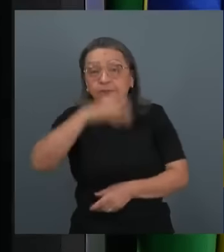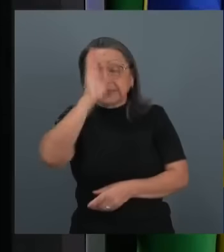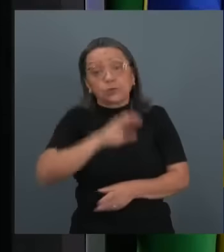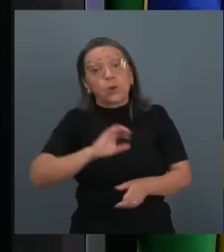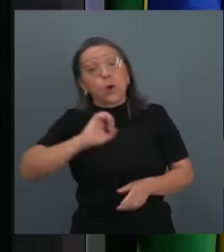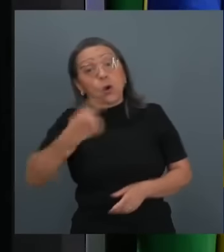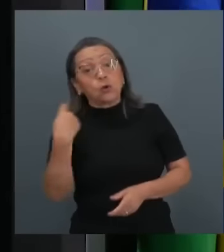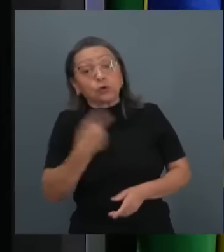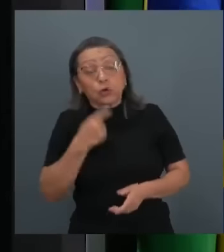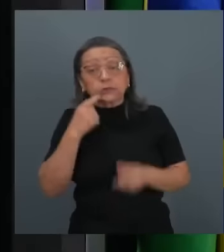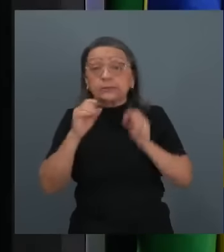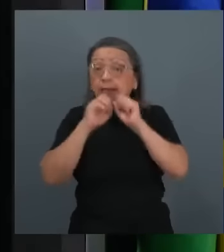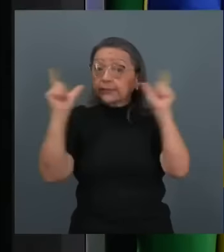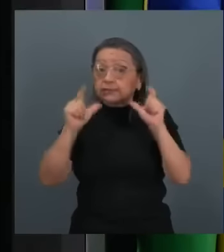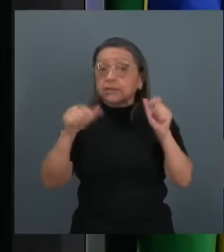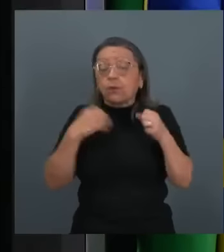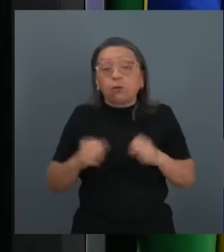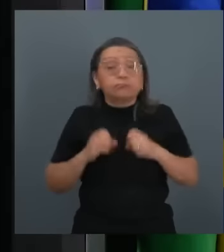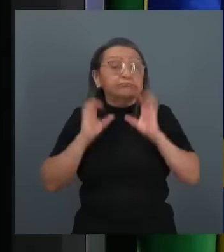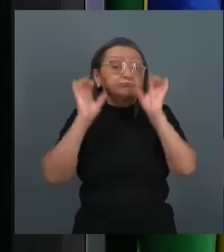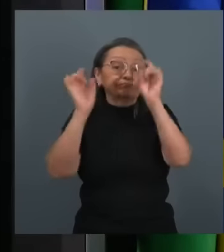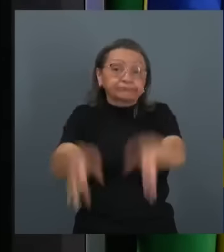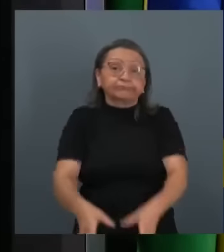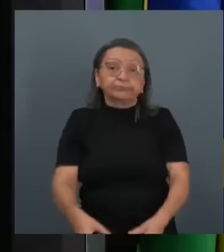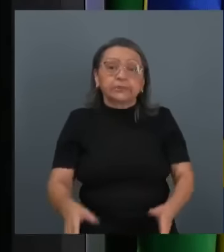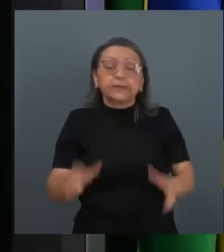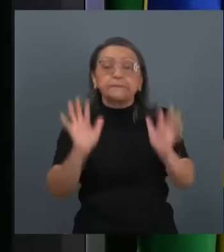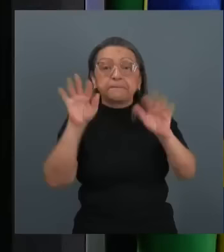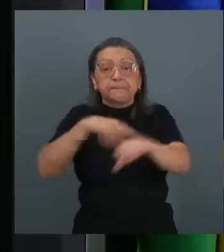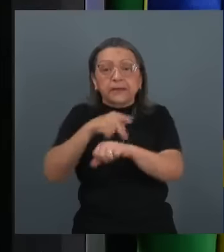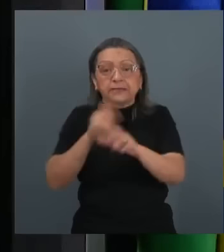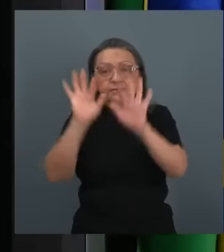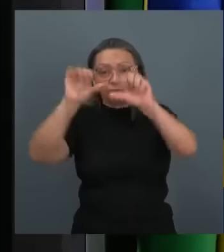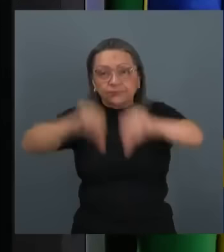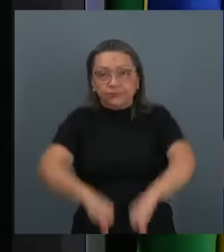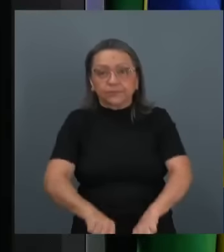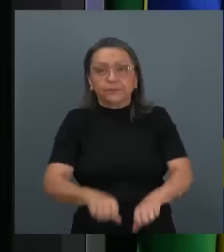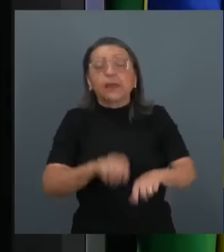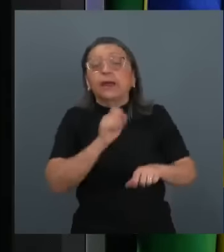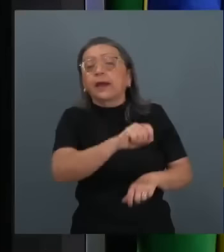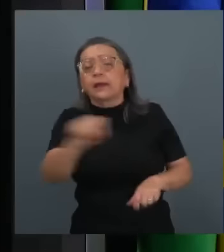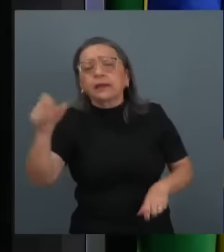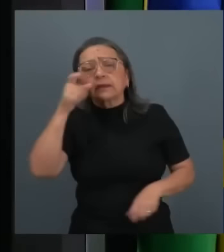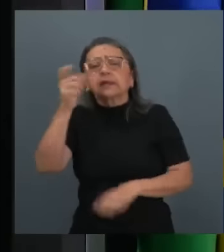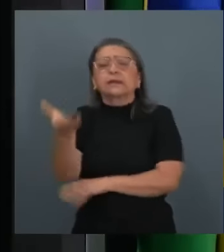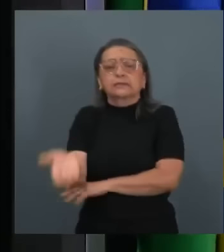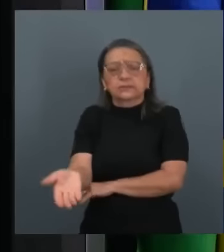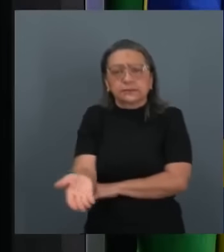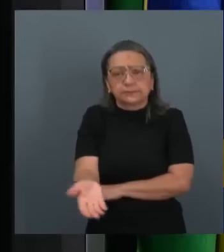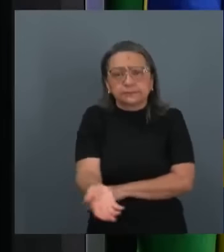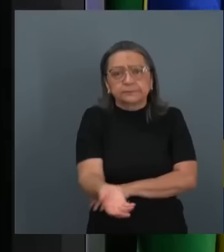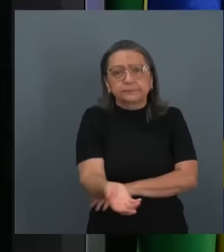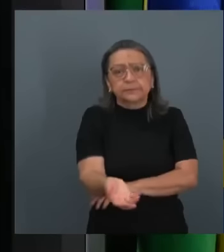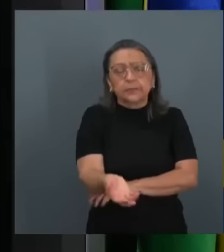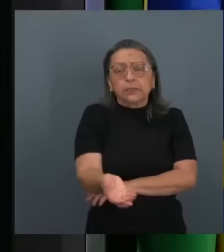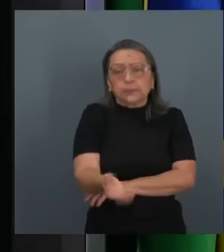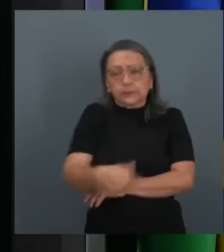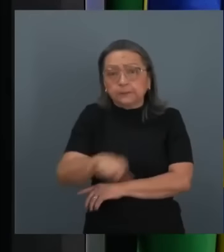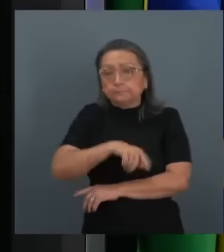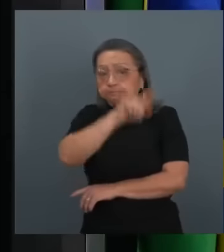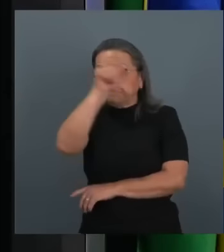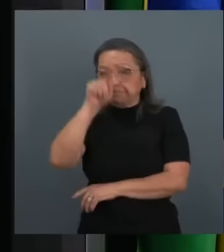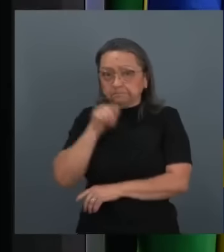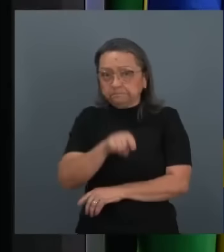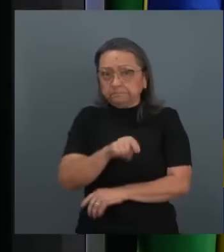ou entrega de vez e acaba com o país. A quem interessa isso? É a pergunta